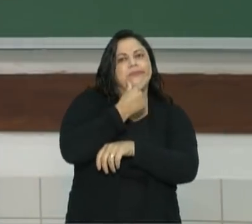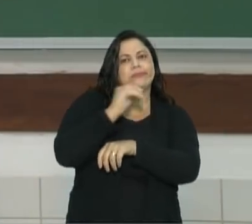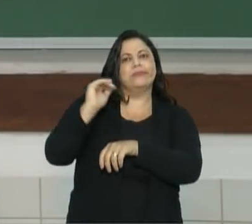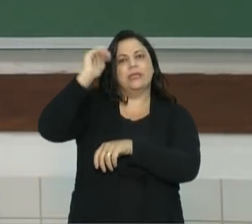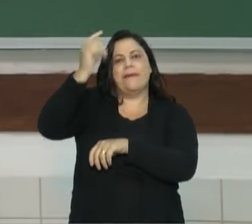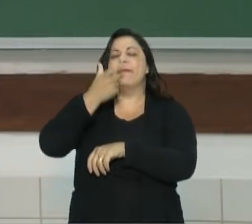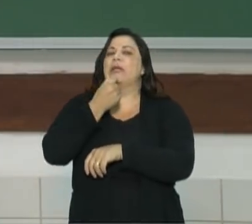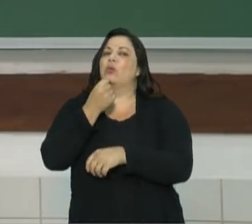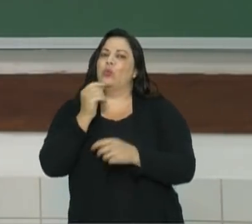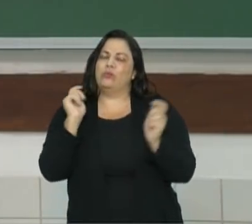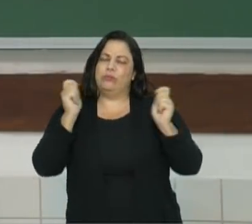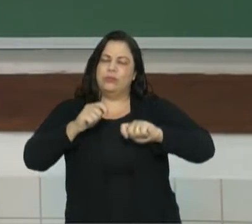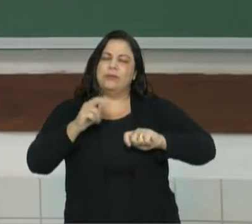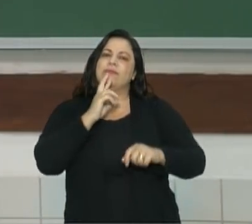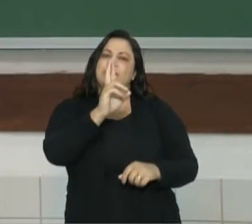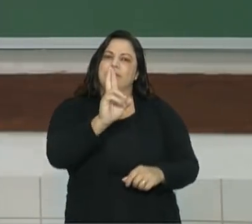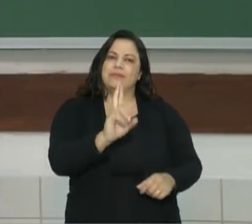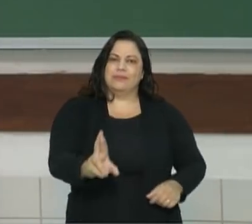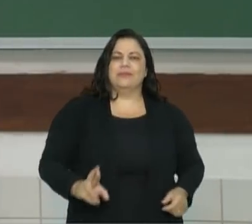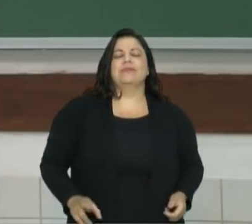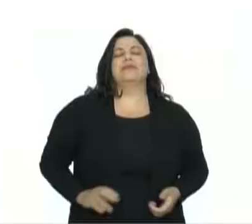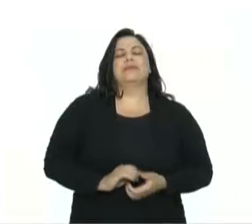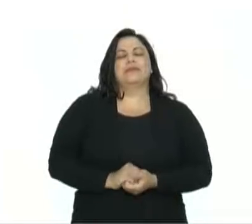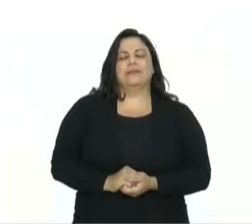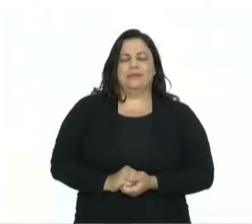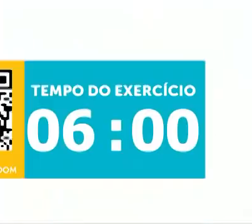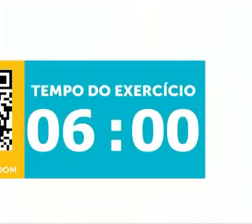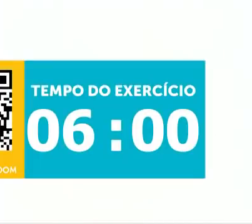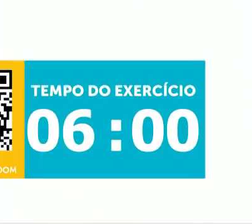gente responde essa questão aí. Até mais!